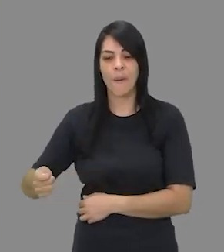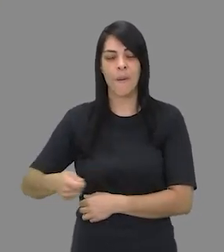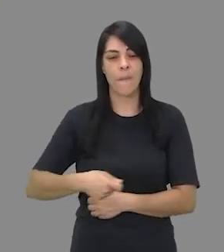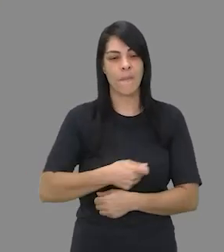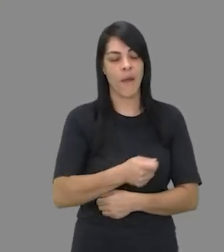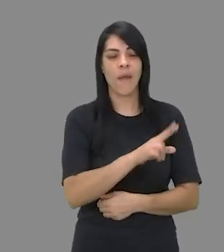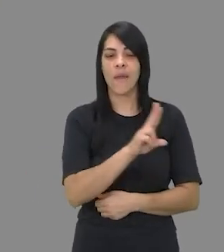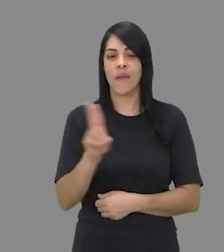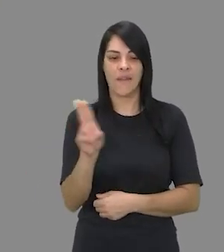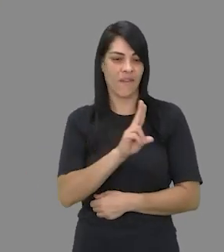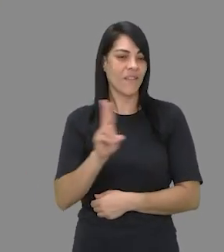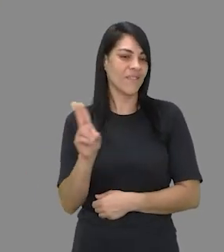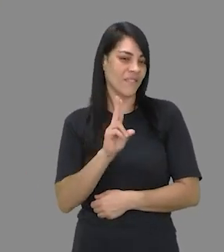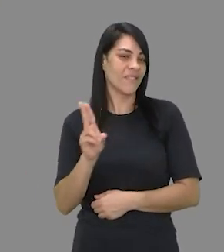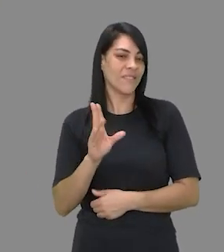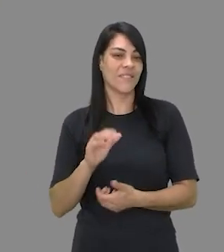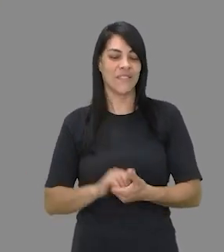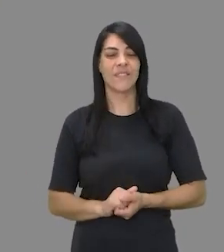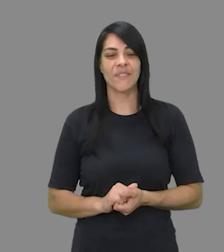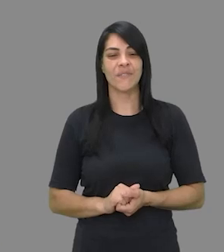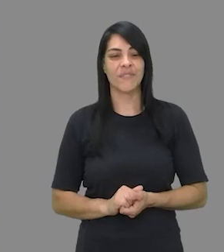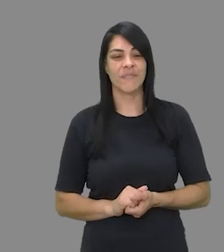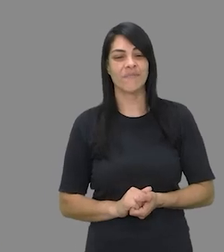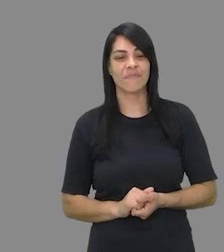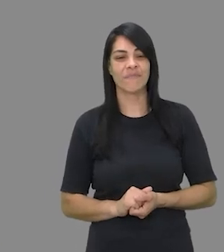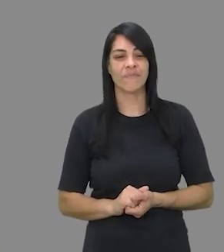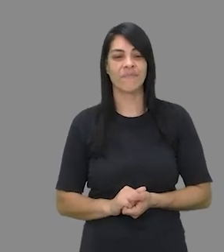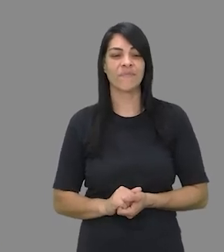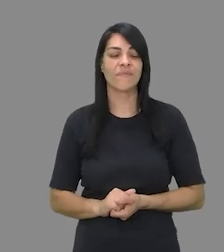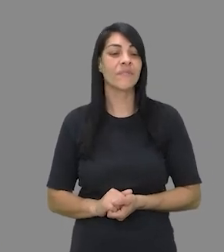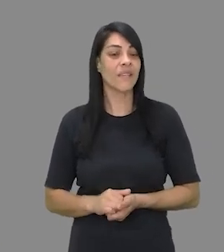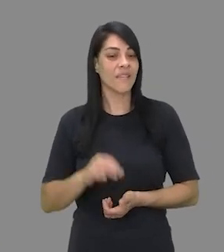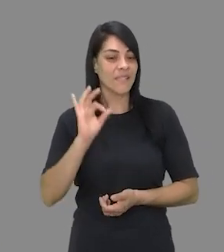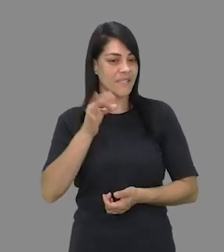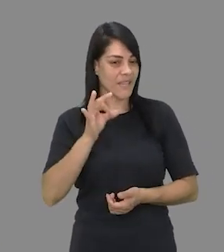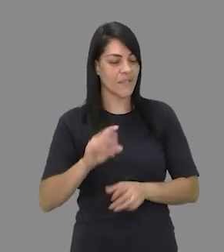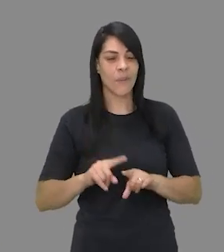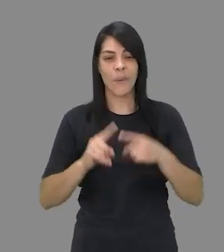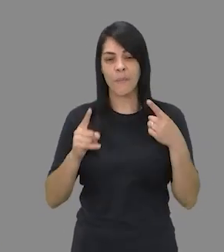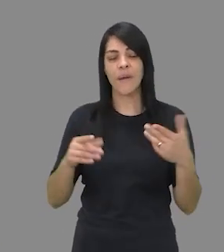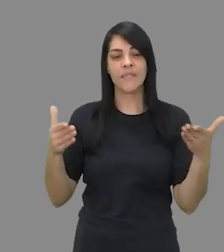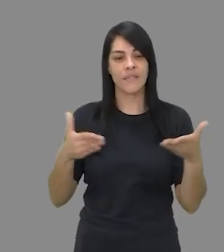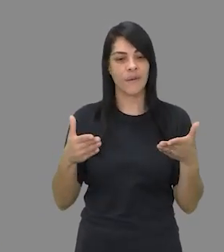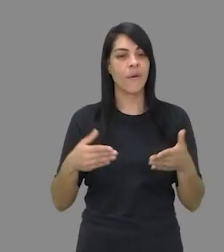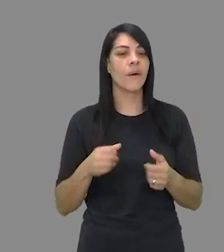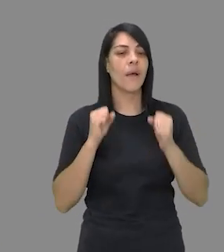de nomenclatura, ele deixa de ser o nosso ping-pong, correto? Mas